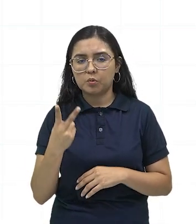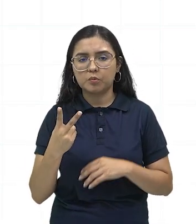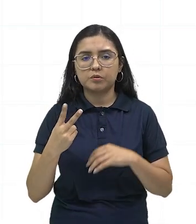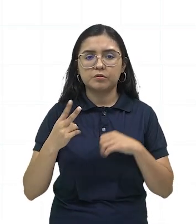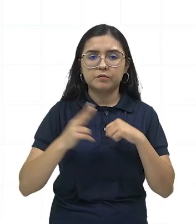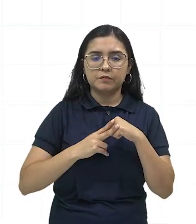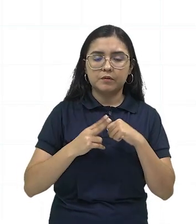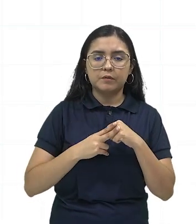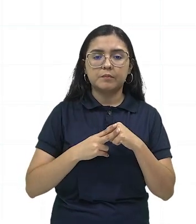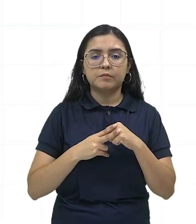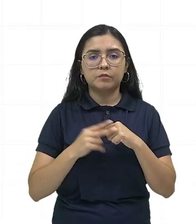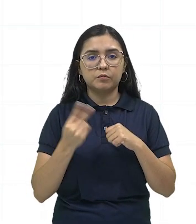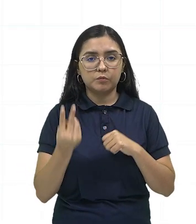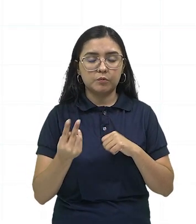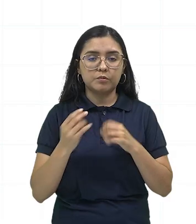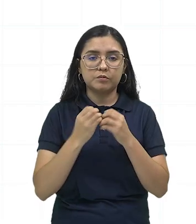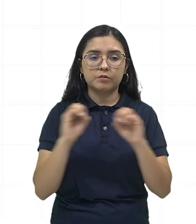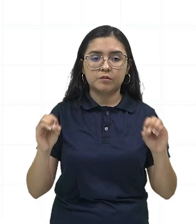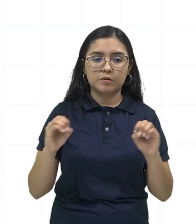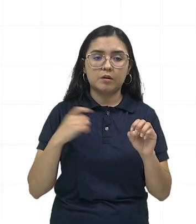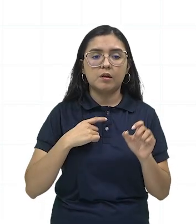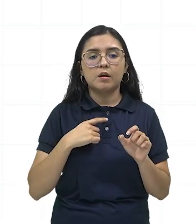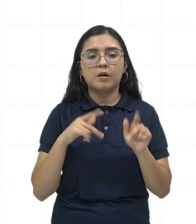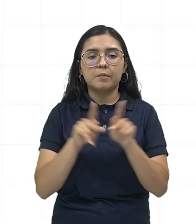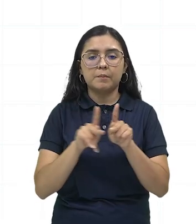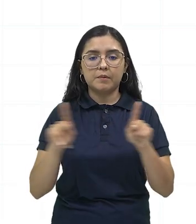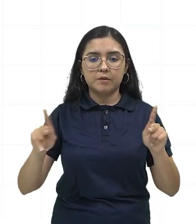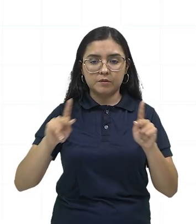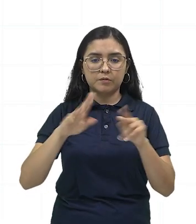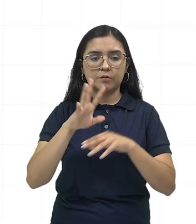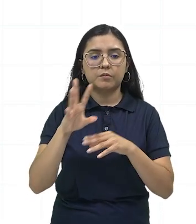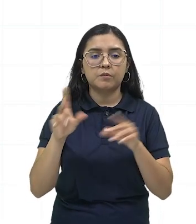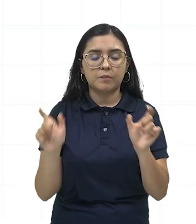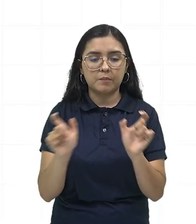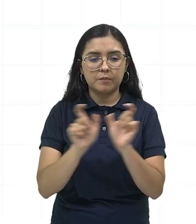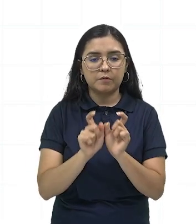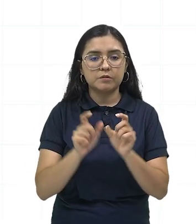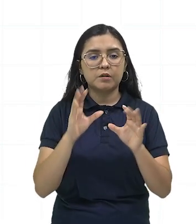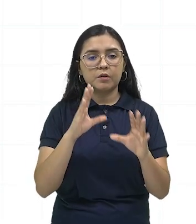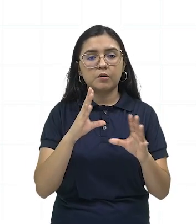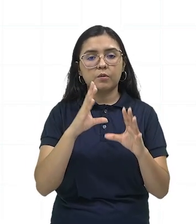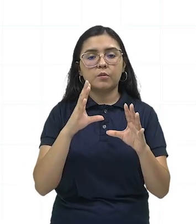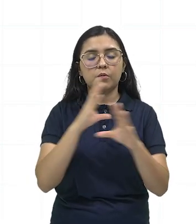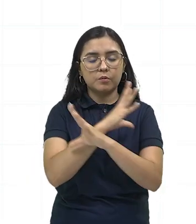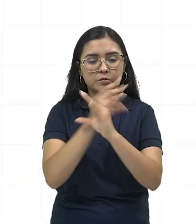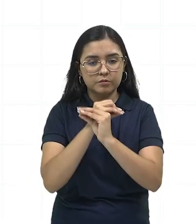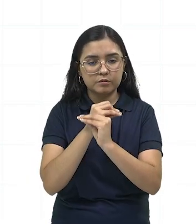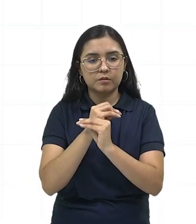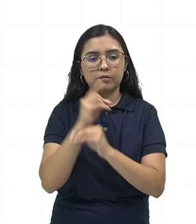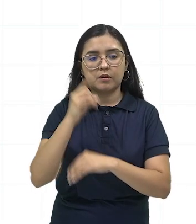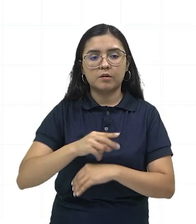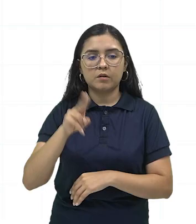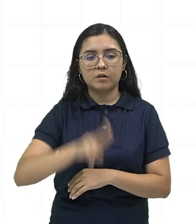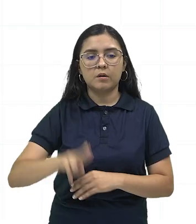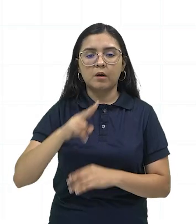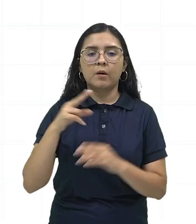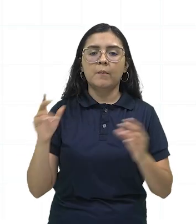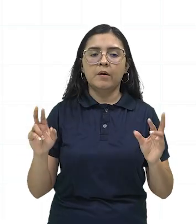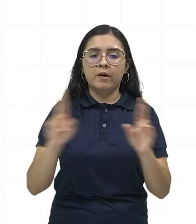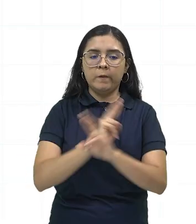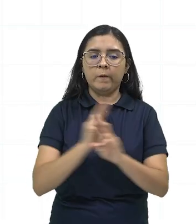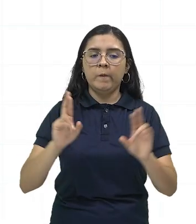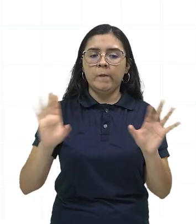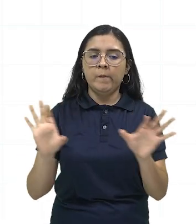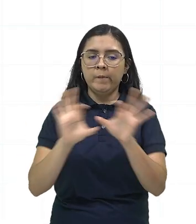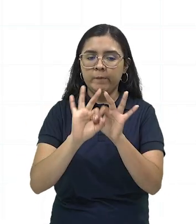mais de uma oração, eu tenho um período composto e as conjunções servem justamente para eu fazer a relação entre essas orações que